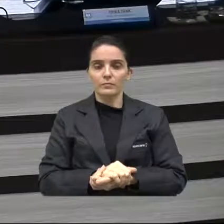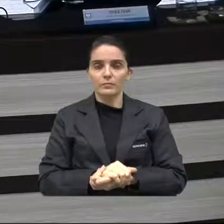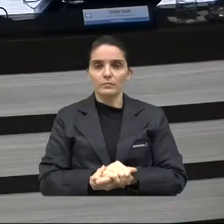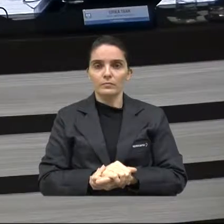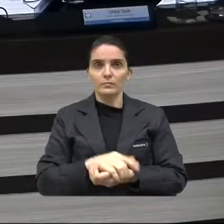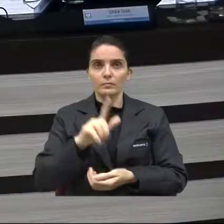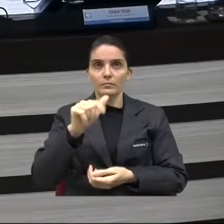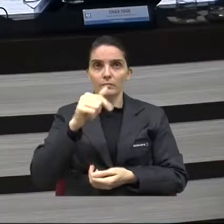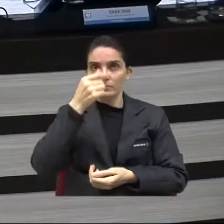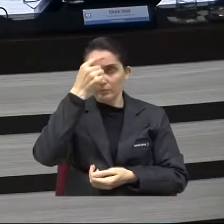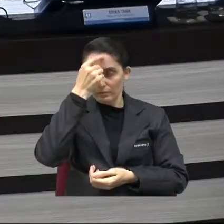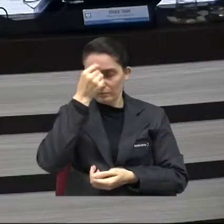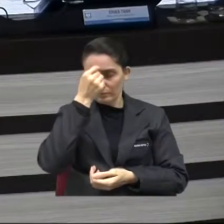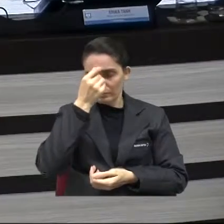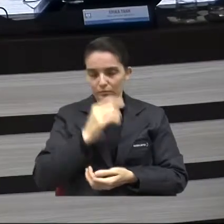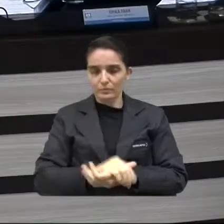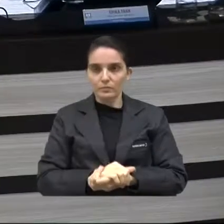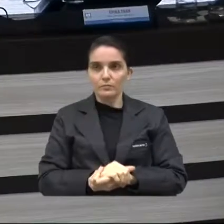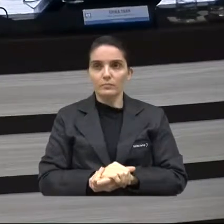Rafael Camargo.